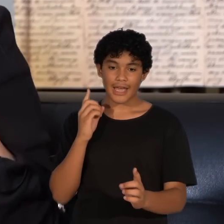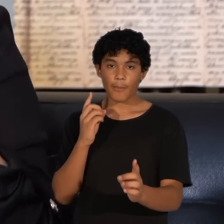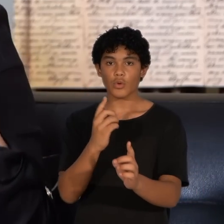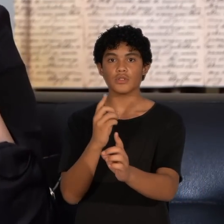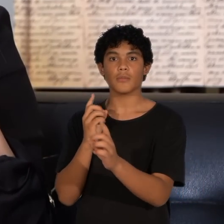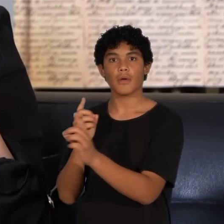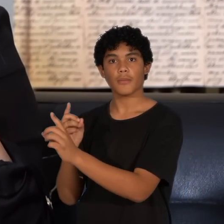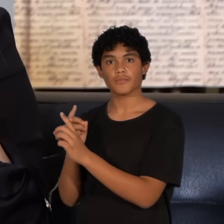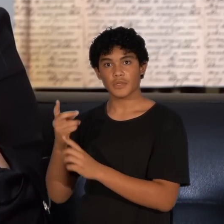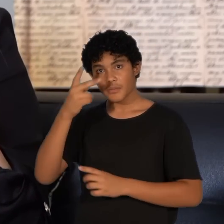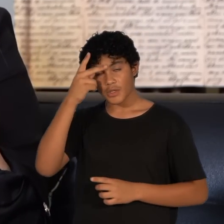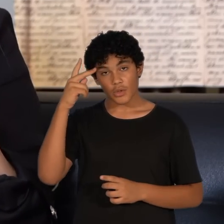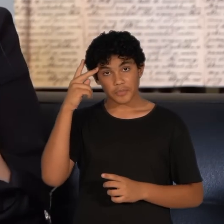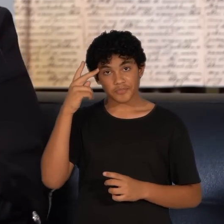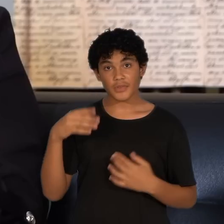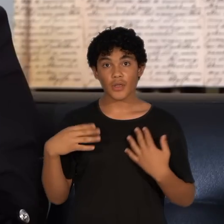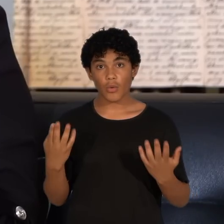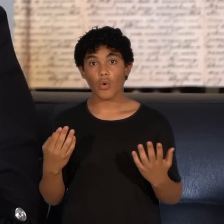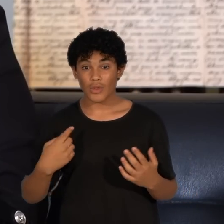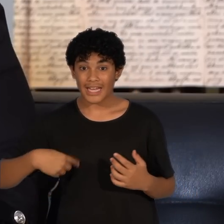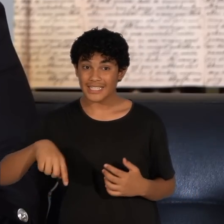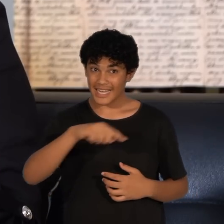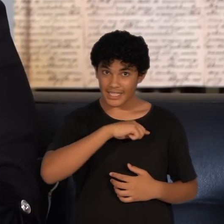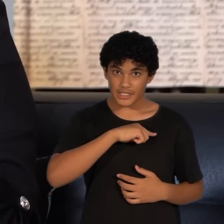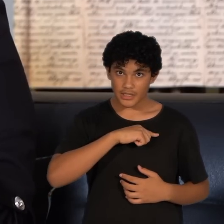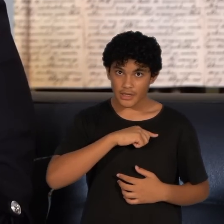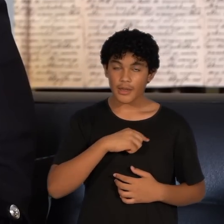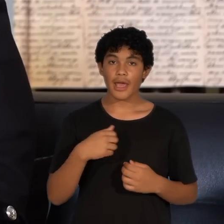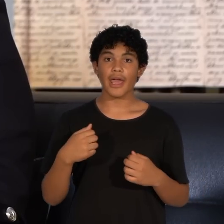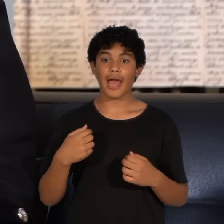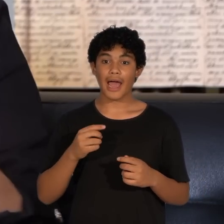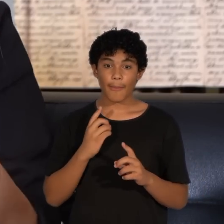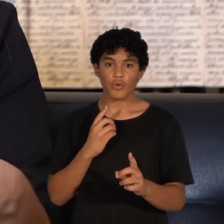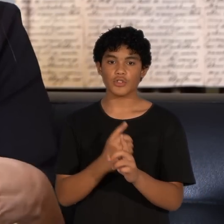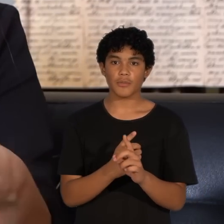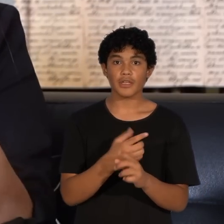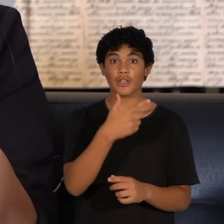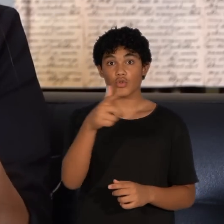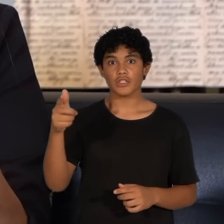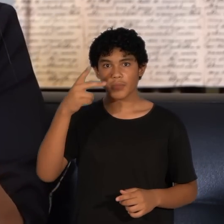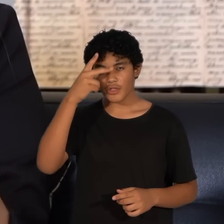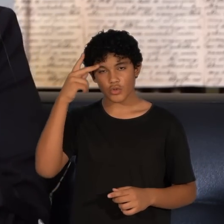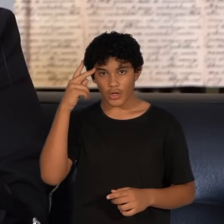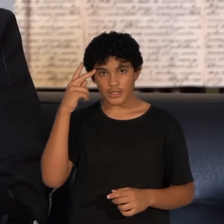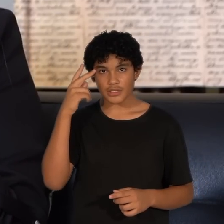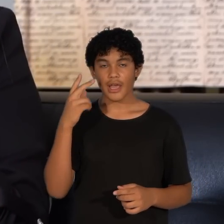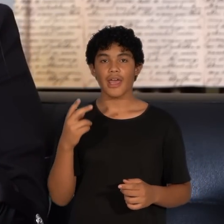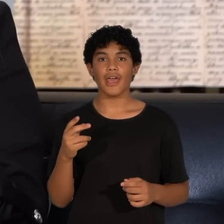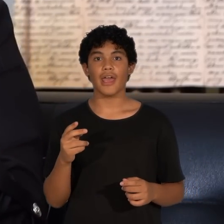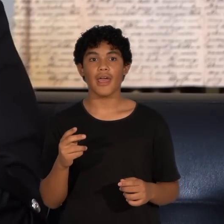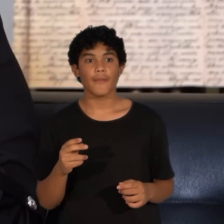é assim que nós deveríamos fazer também. Então, quando nós nos aproximamos do outro com essa